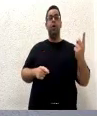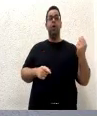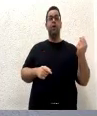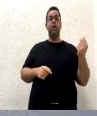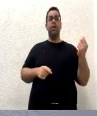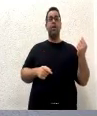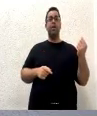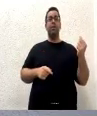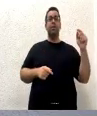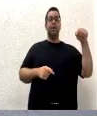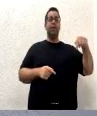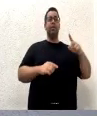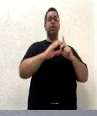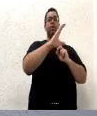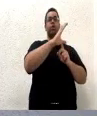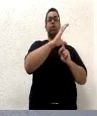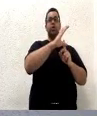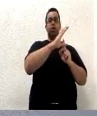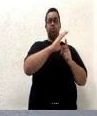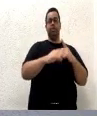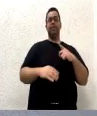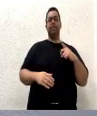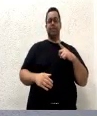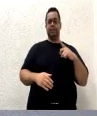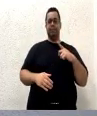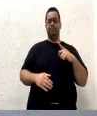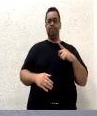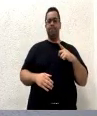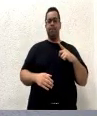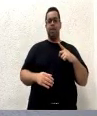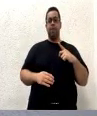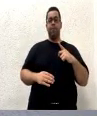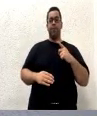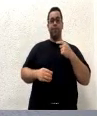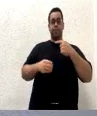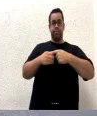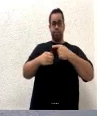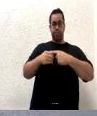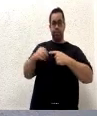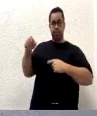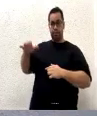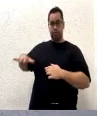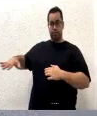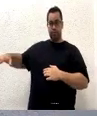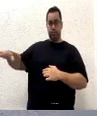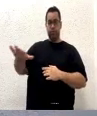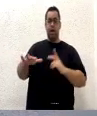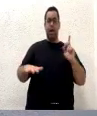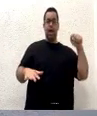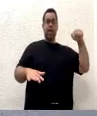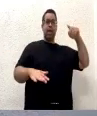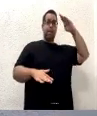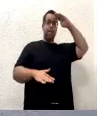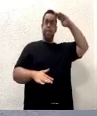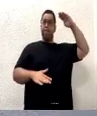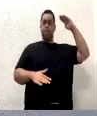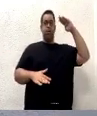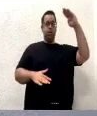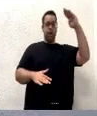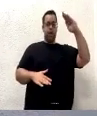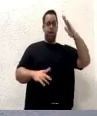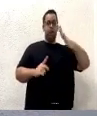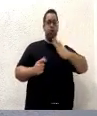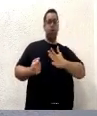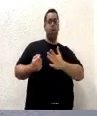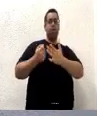disponibiliza, né? Mediante os municípios ao redor, a gente também é pioneiro na questão de compras de teste